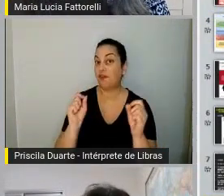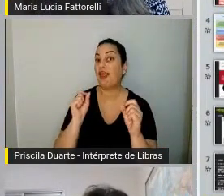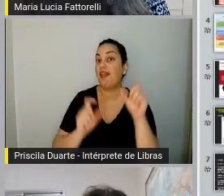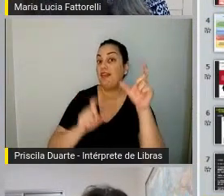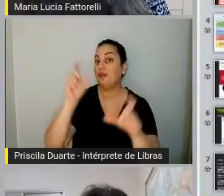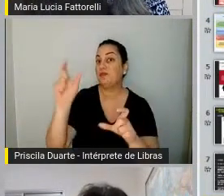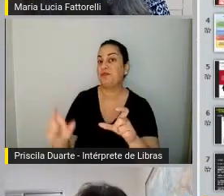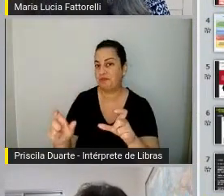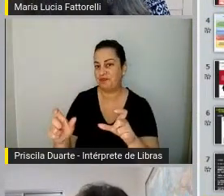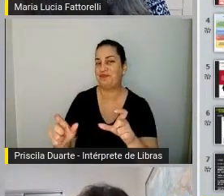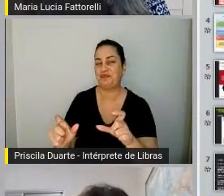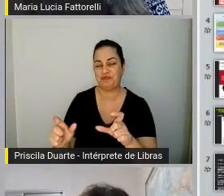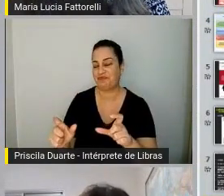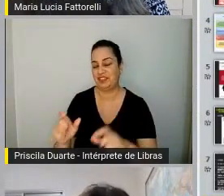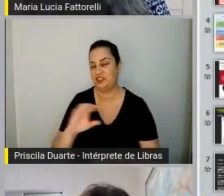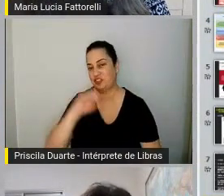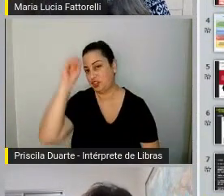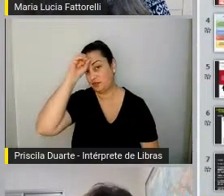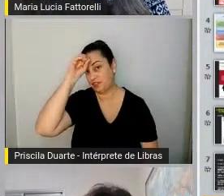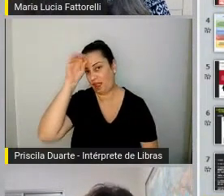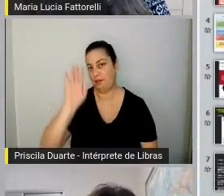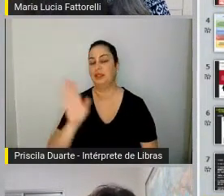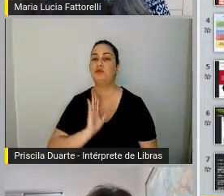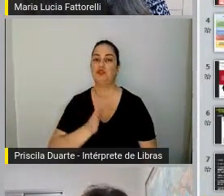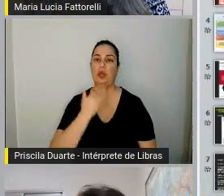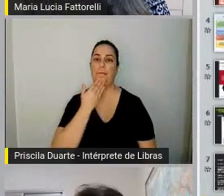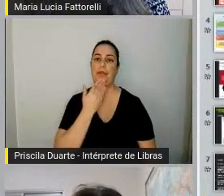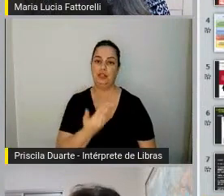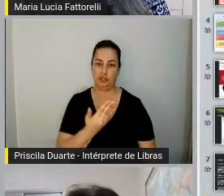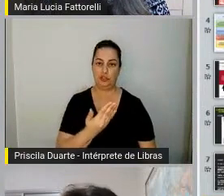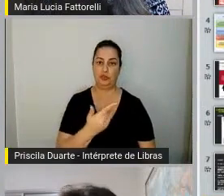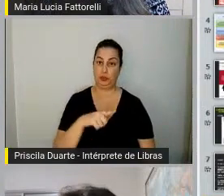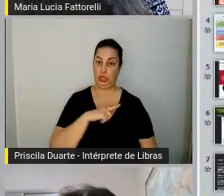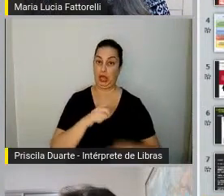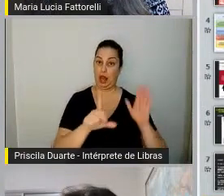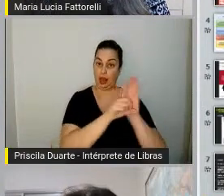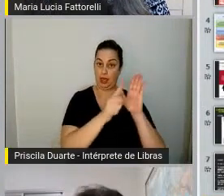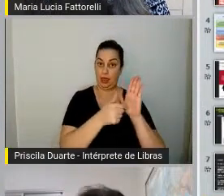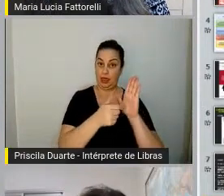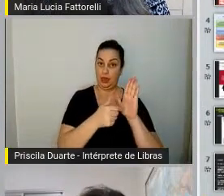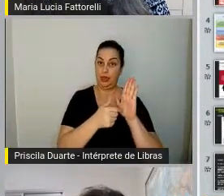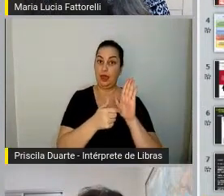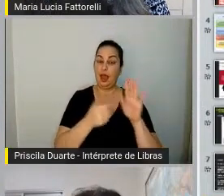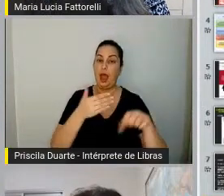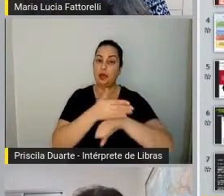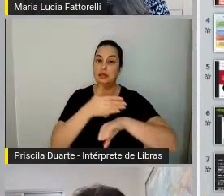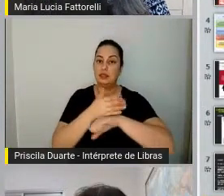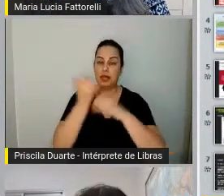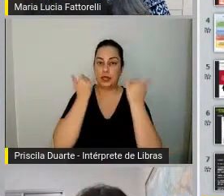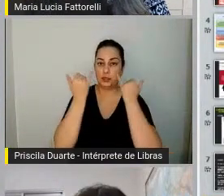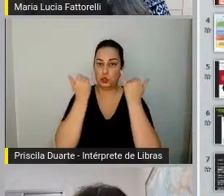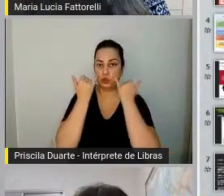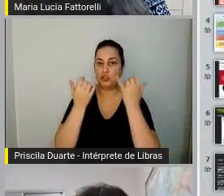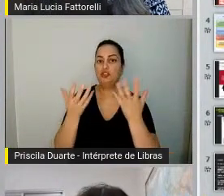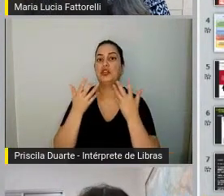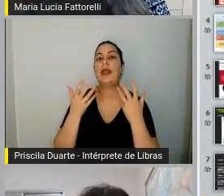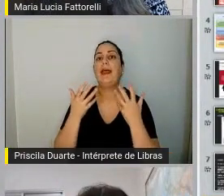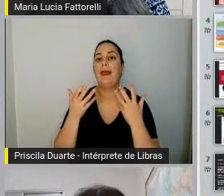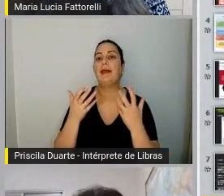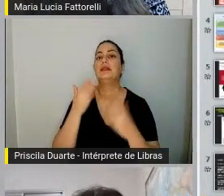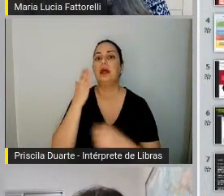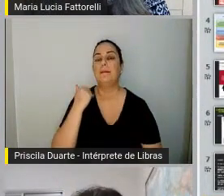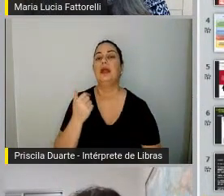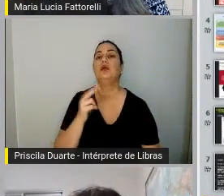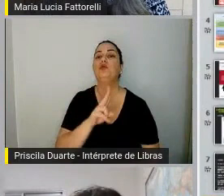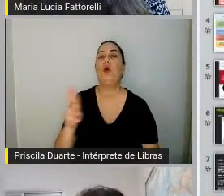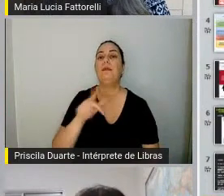sentido. Né, a gente já pediu, né, na Lei de Acesso à Informação o nome, né, dos detentores da dívida, mas eles não se negam. O